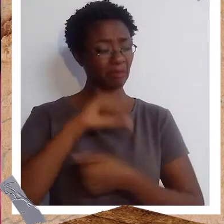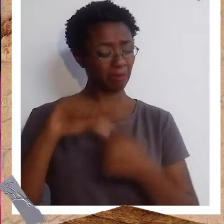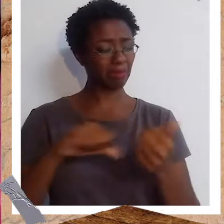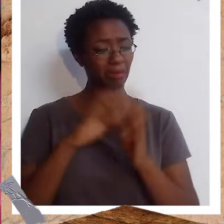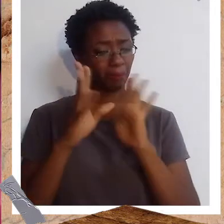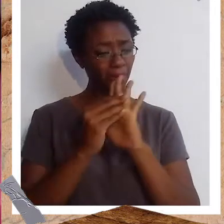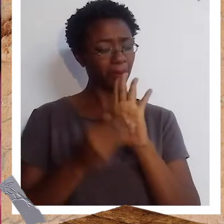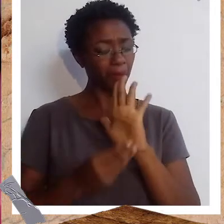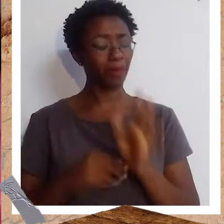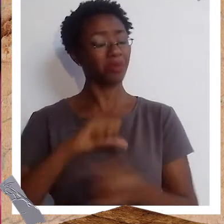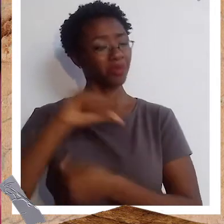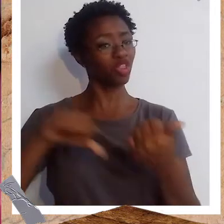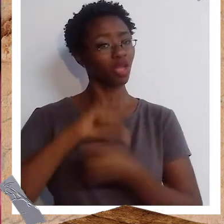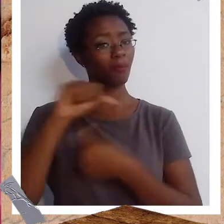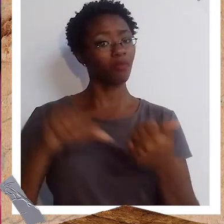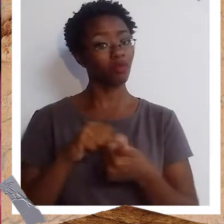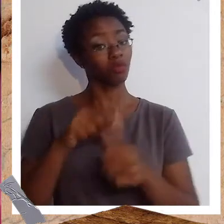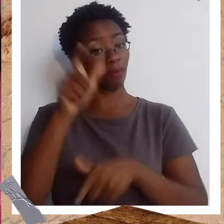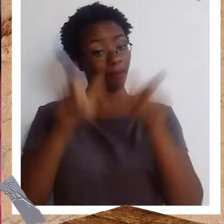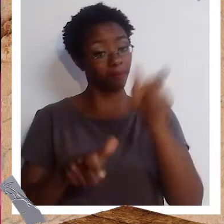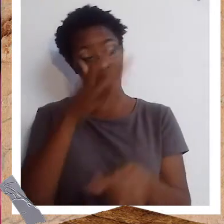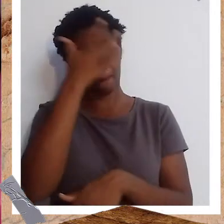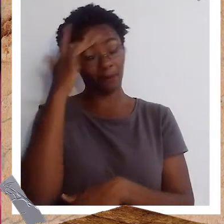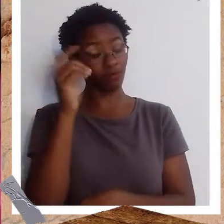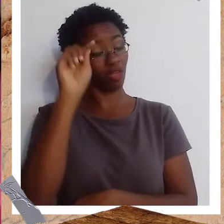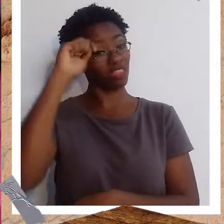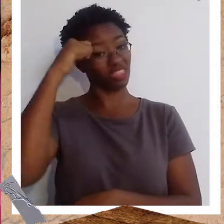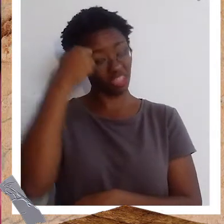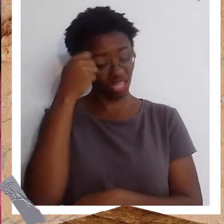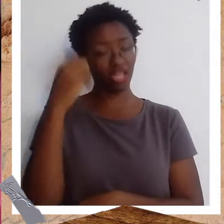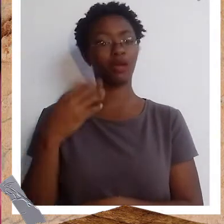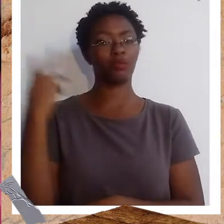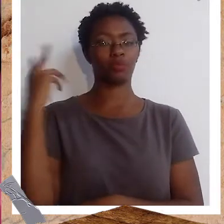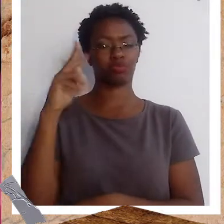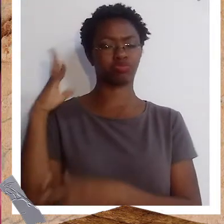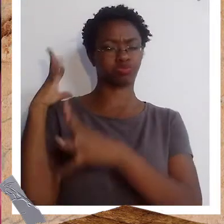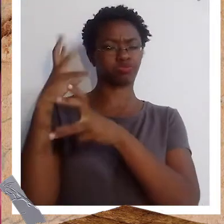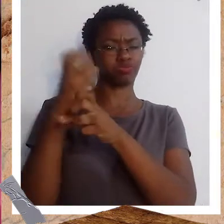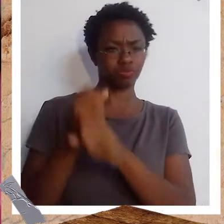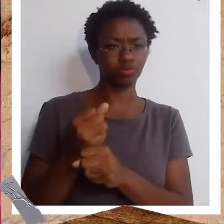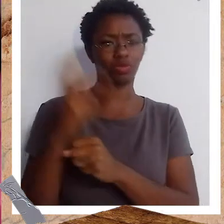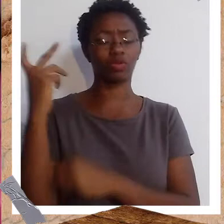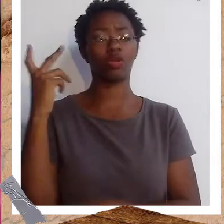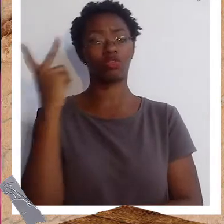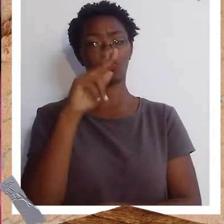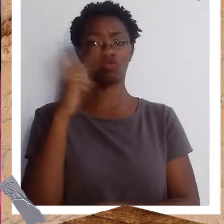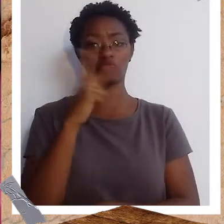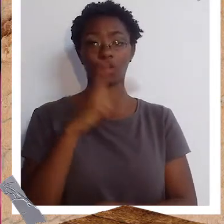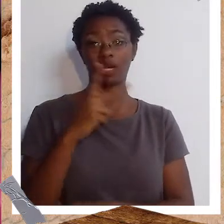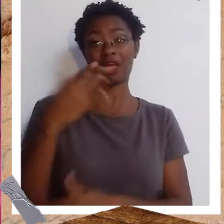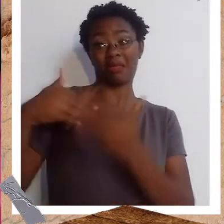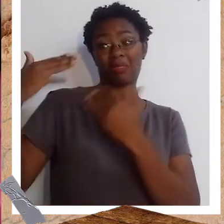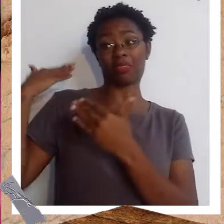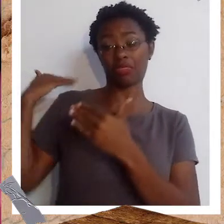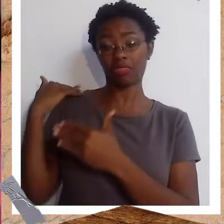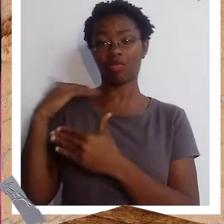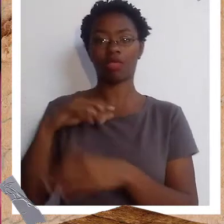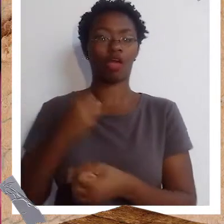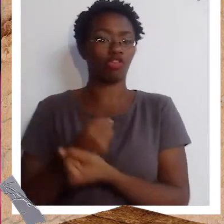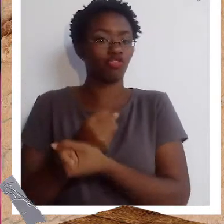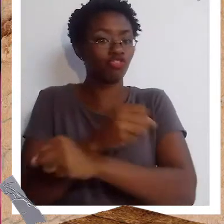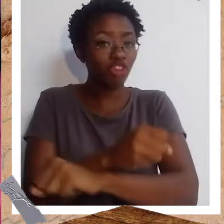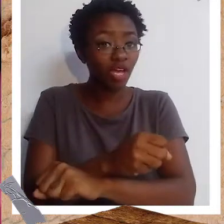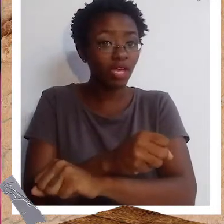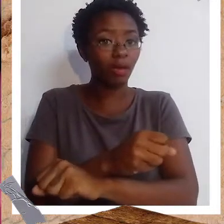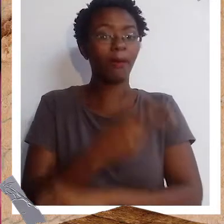pessoas negras, que historicamente, nossa experiência, desde a condição dos nossos antepassados escravizados, o nome é um lugar